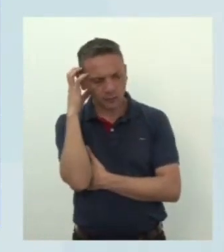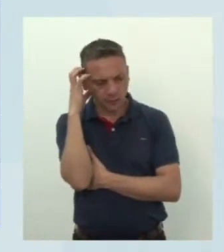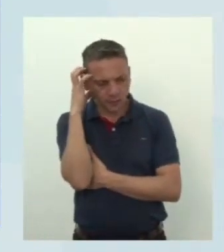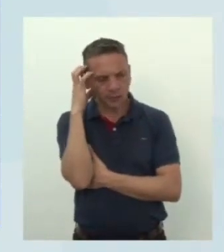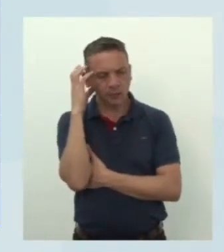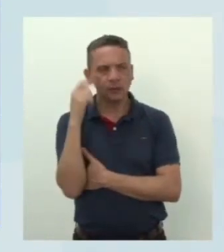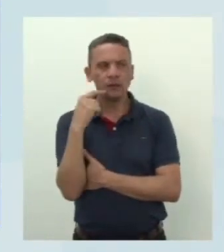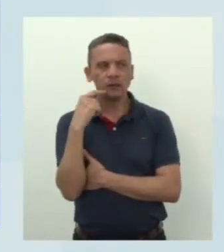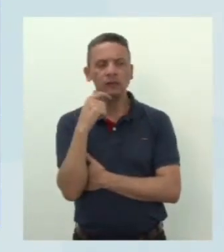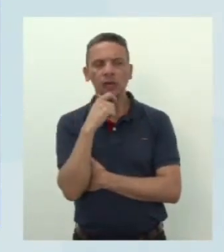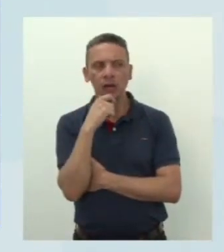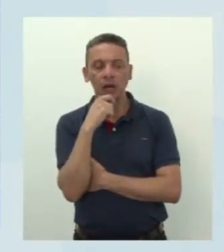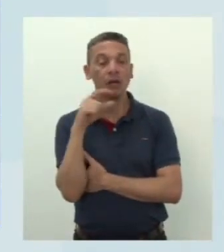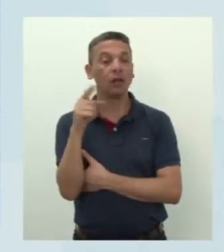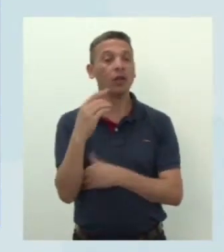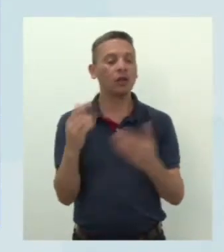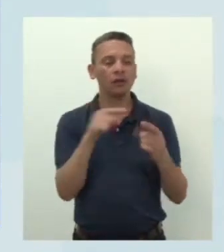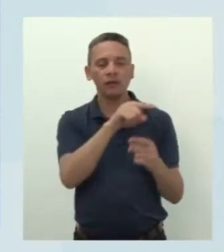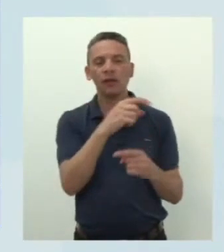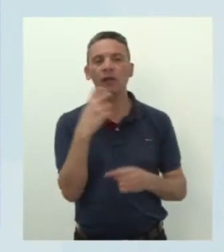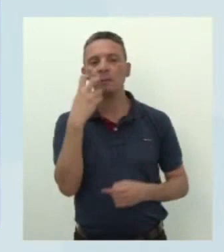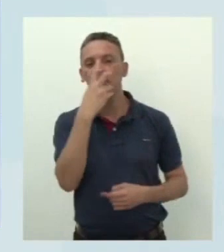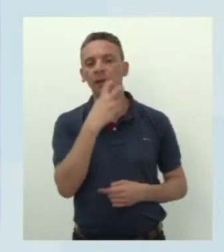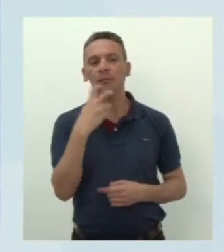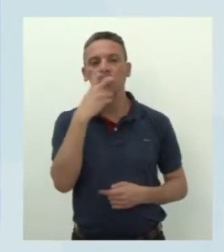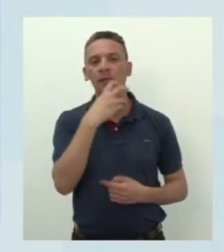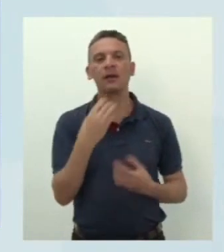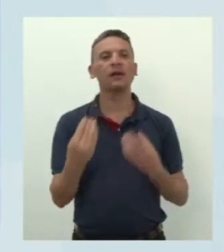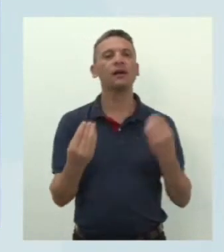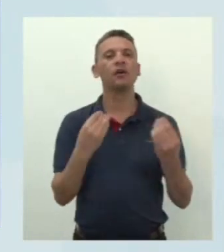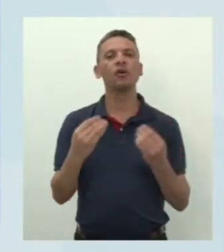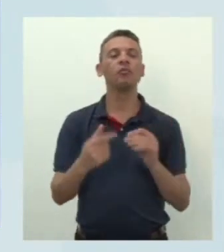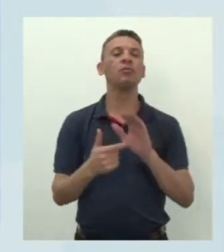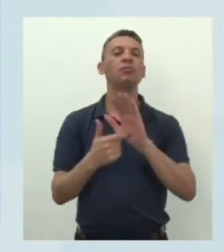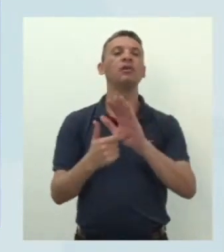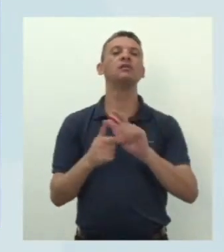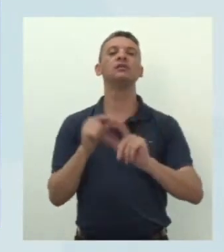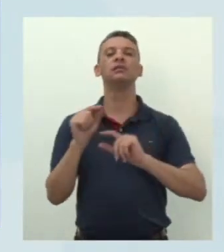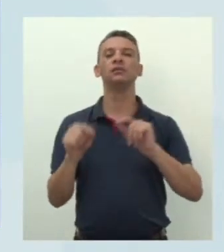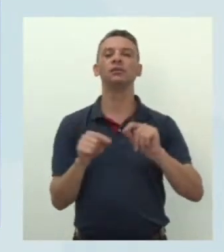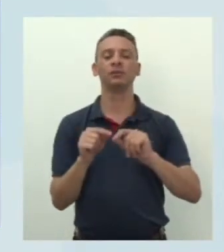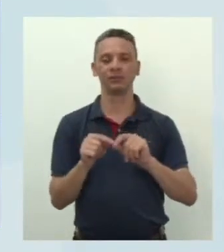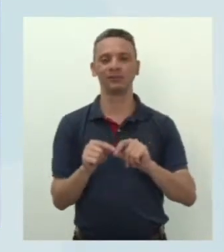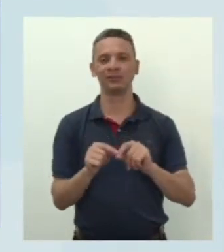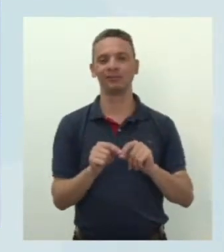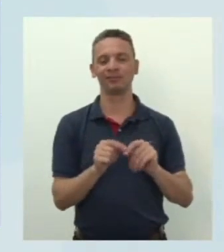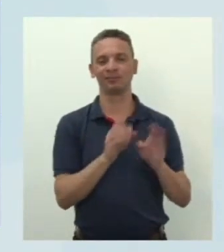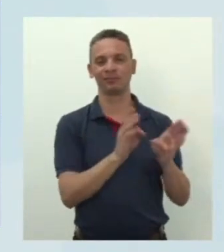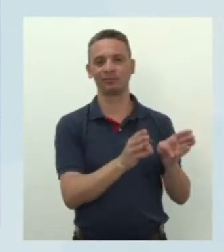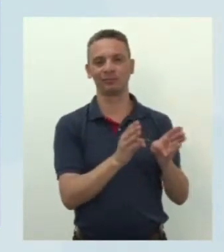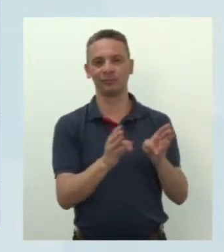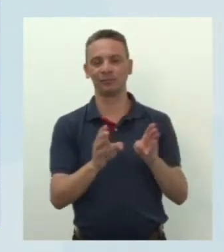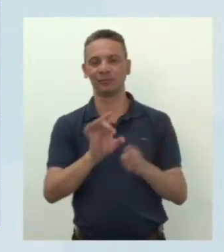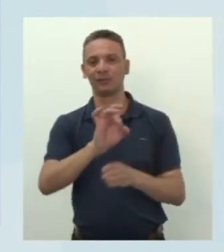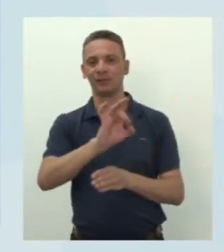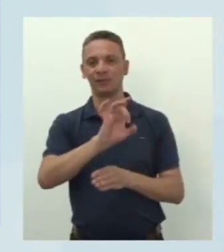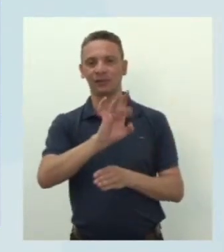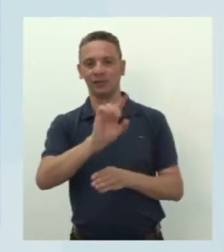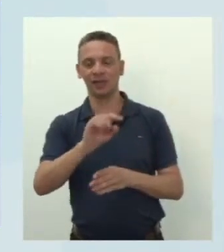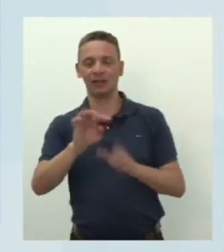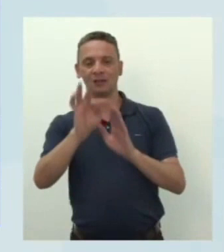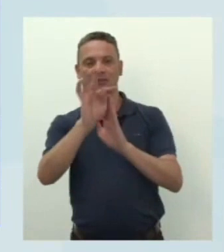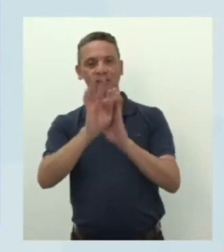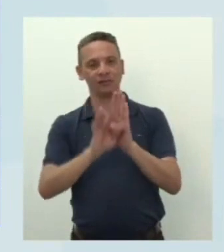ele consegue transmitir através do áudio, de acordo com o infográfico, de acordo com o texto,